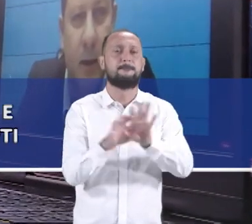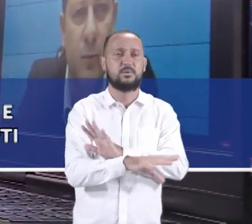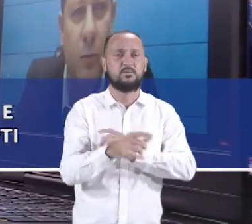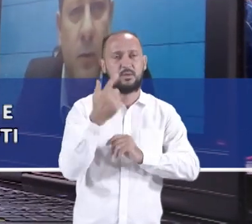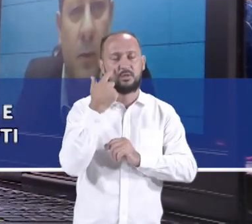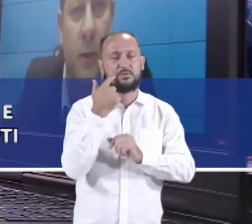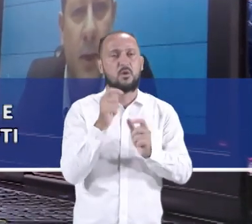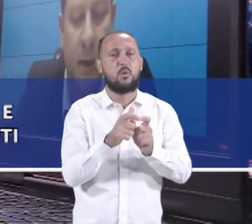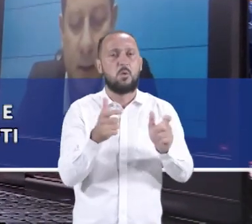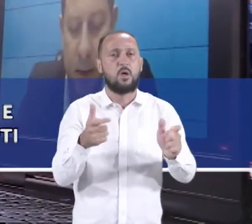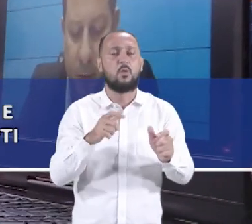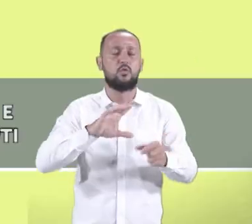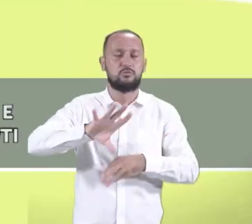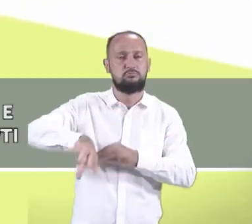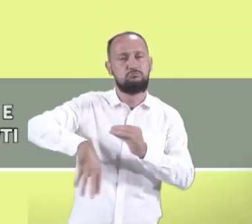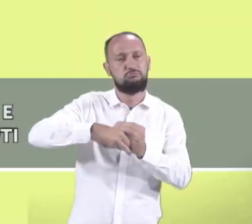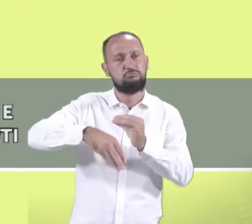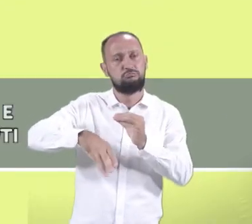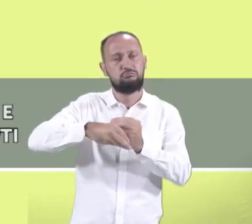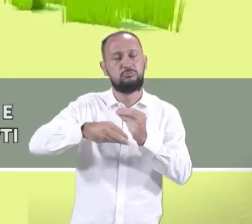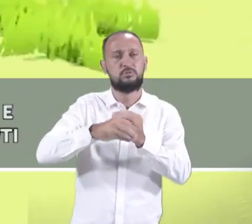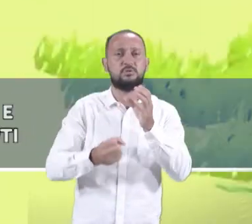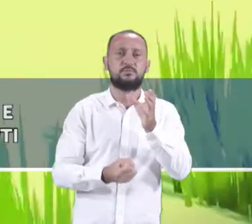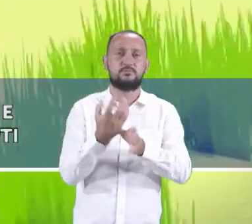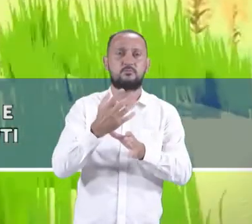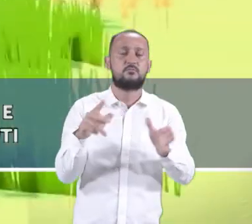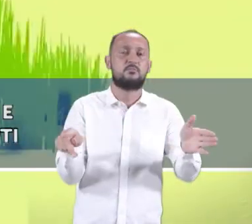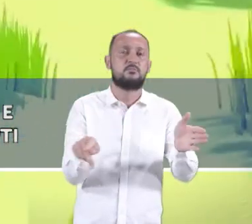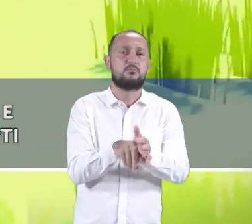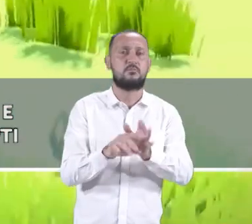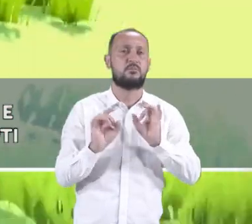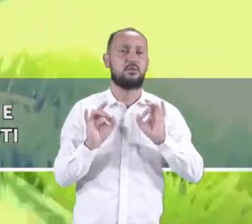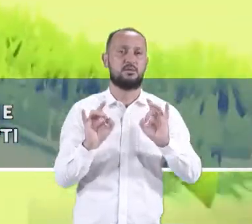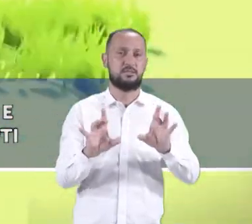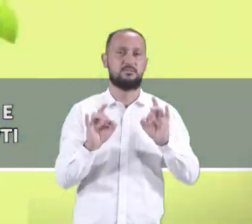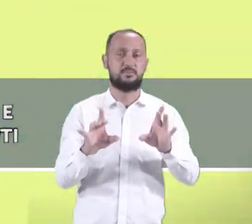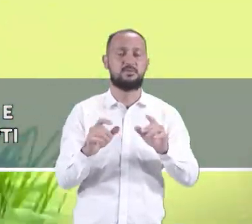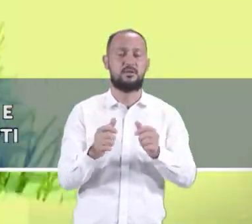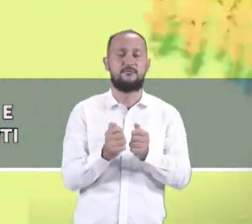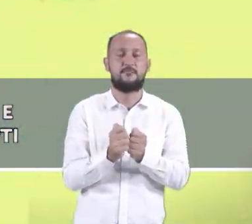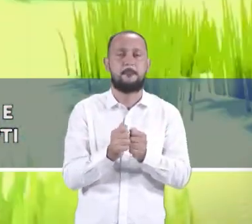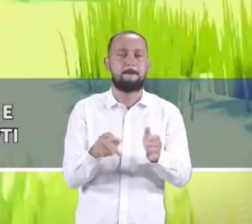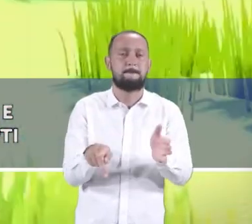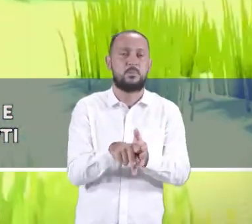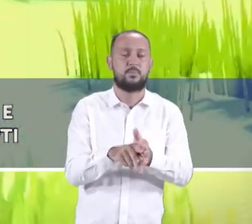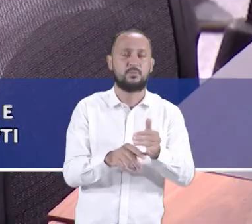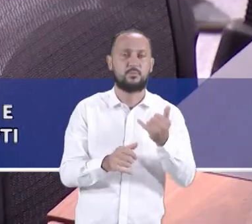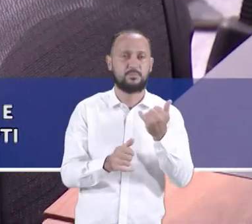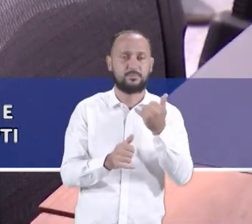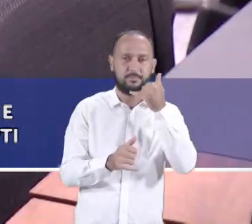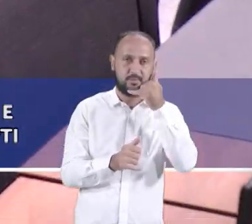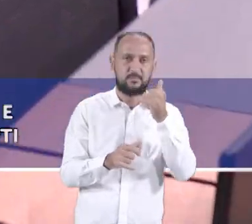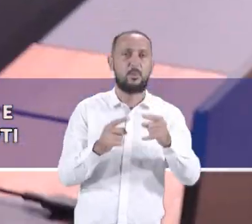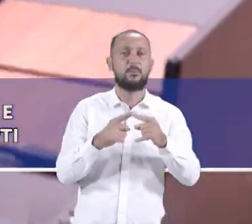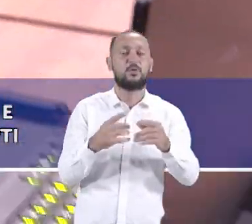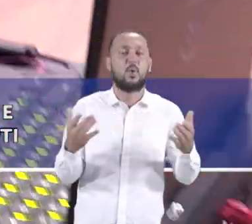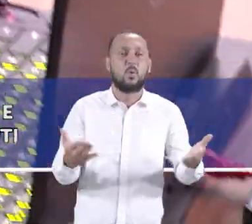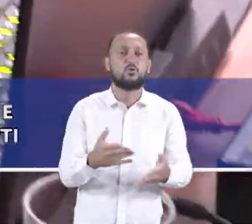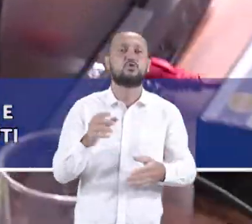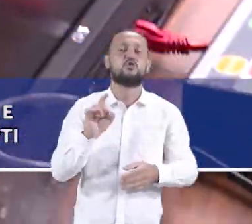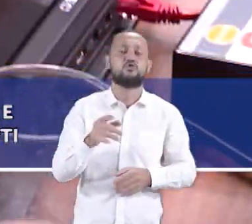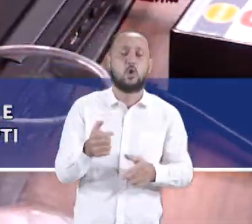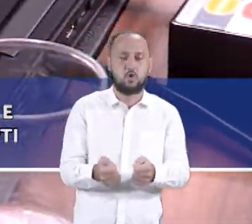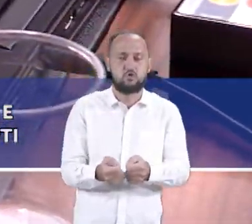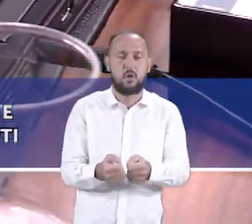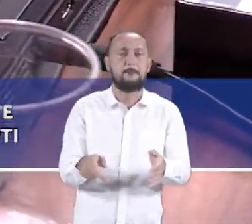pronta, mas que a intenção é acrescentar outros mecanismos e criar uma versão específica para celulares, pois no momento o